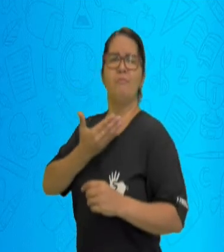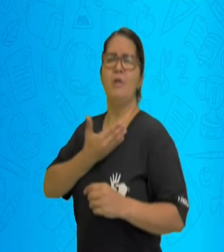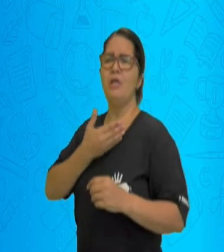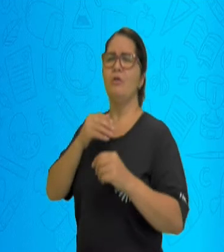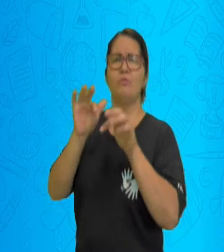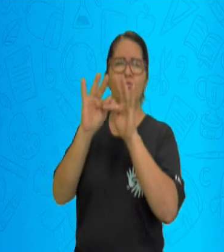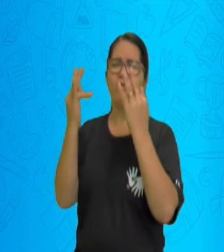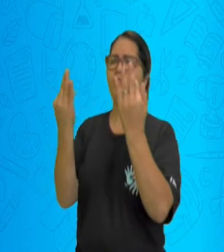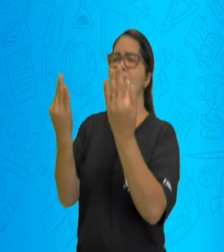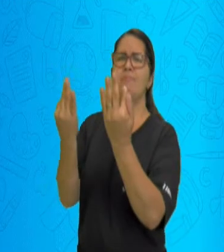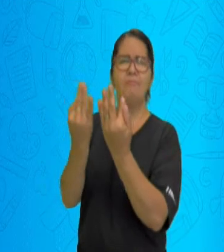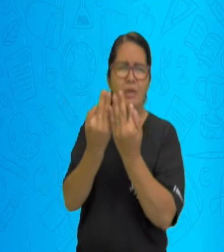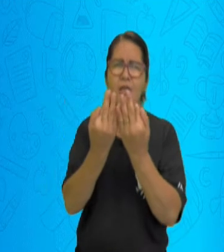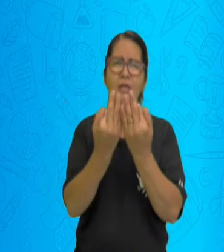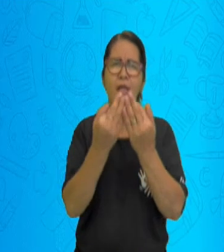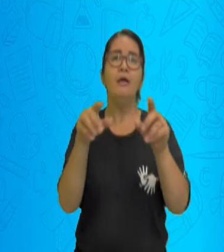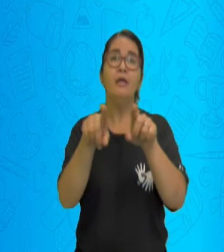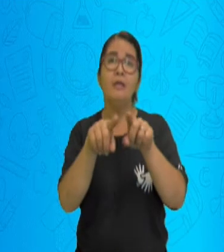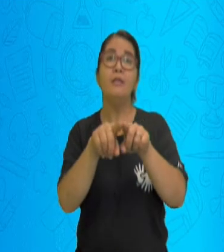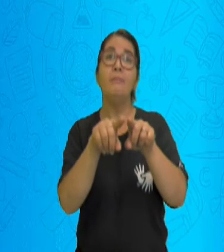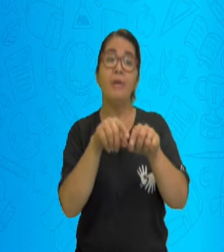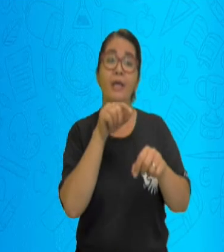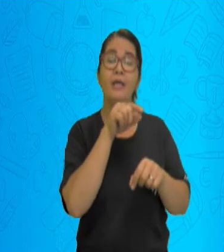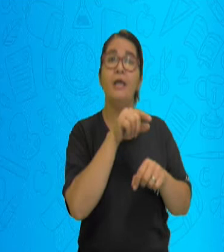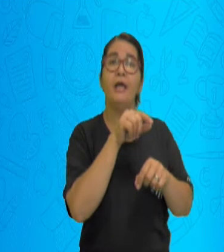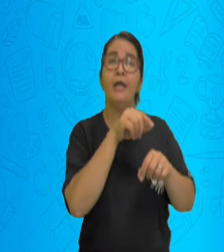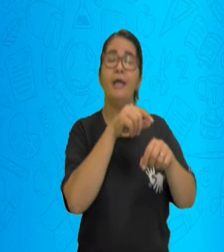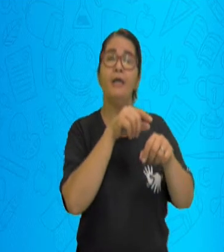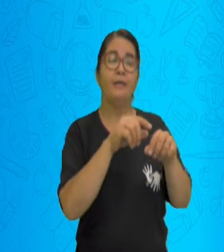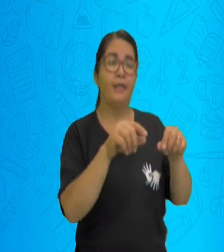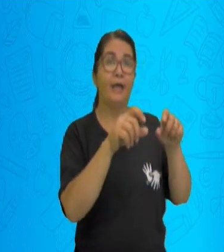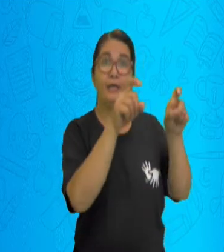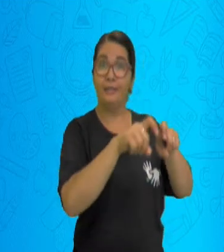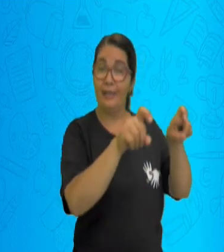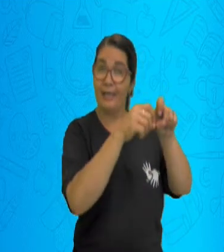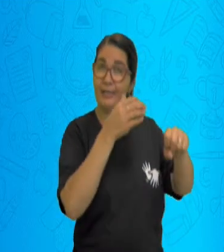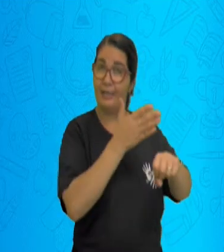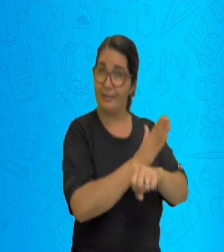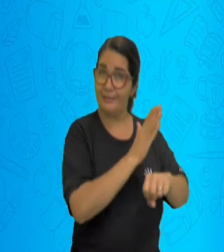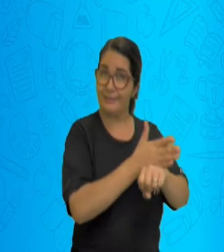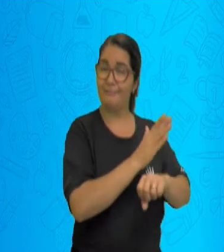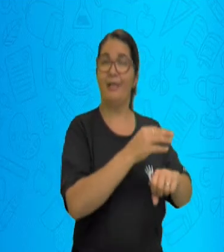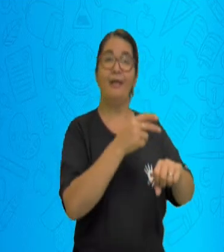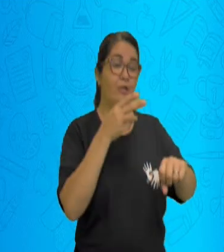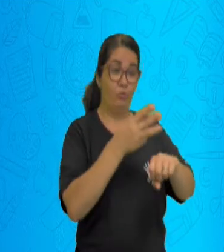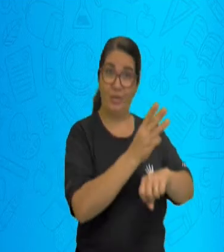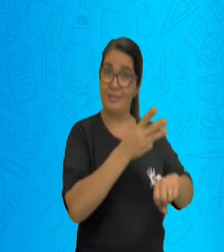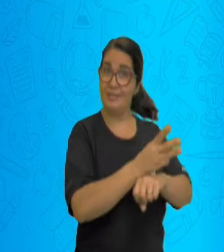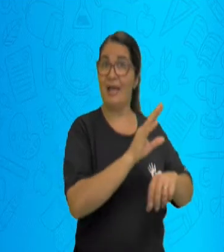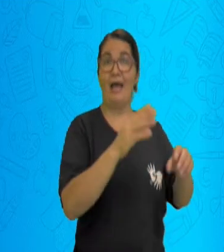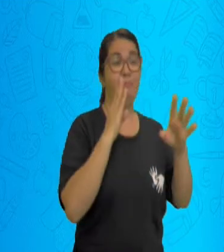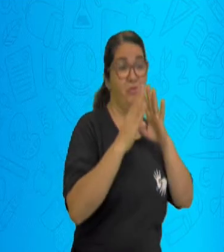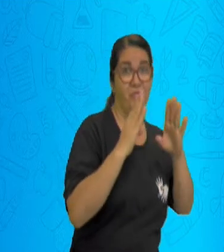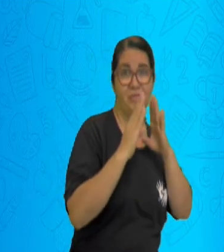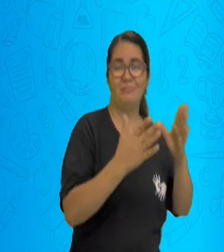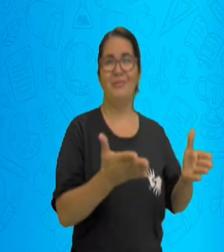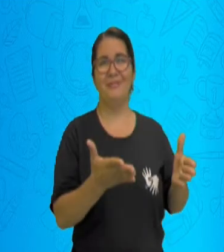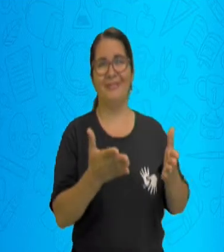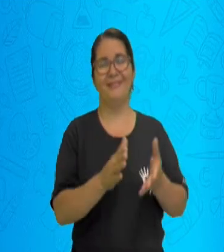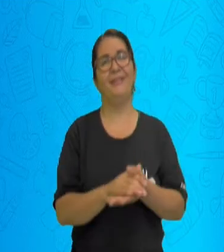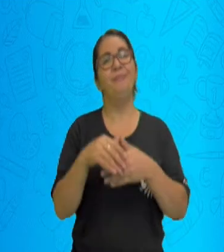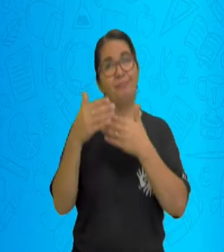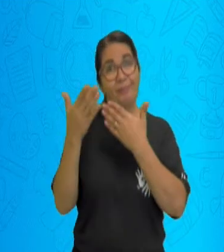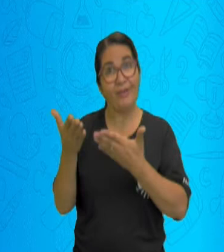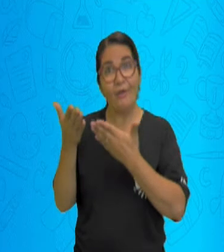amigos. E agora, hora do vamos praticar. Isso aí. Observem a seguir um